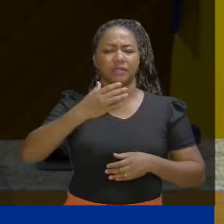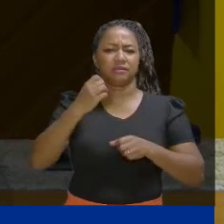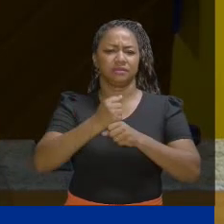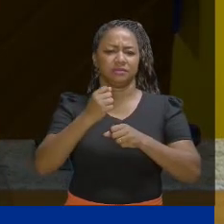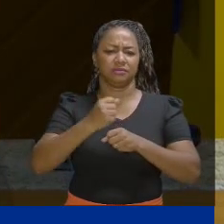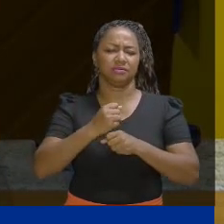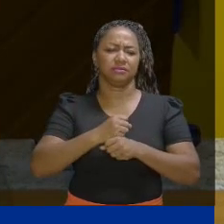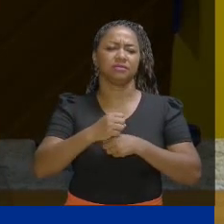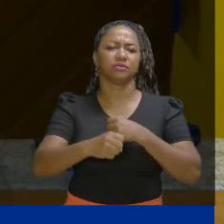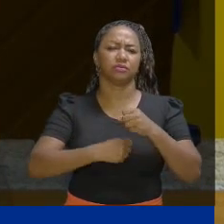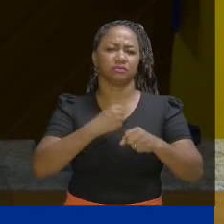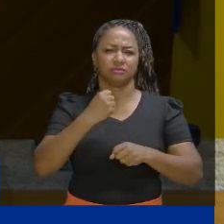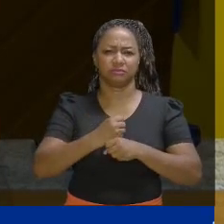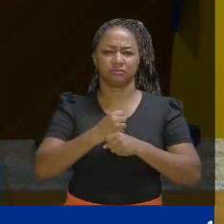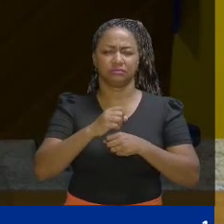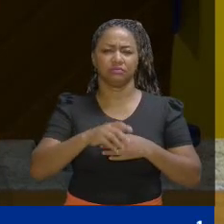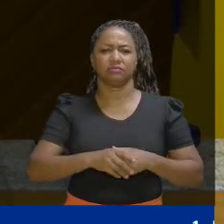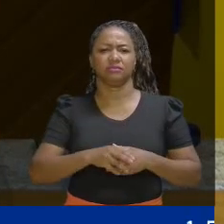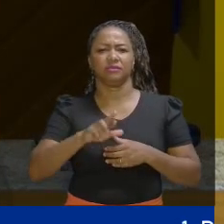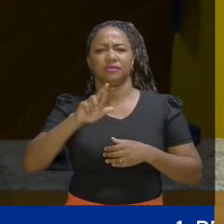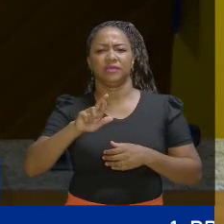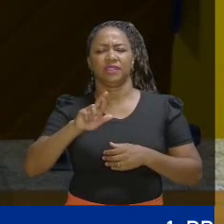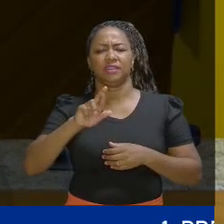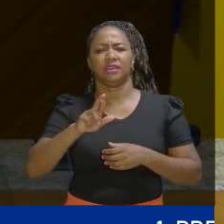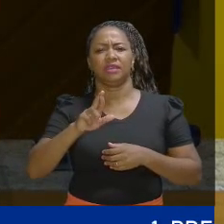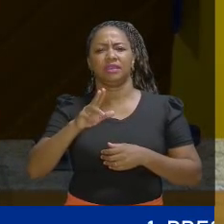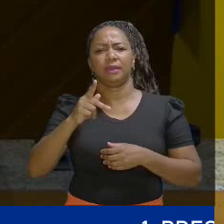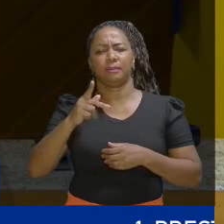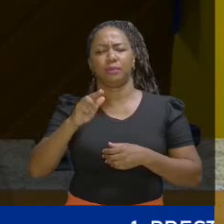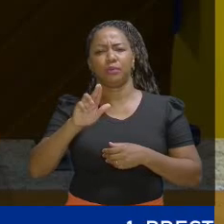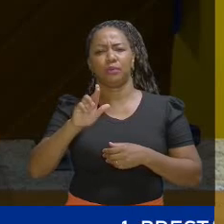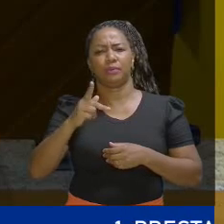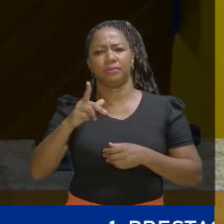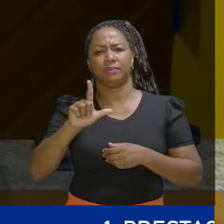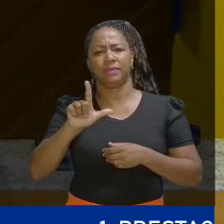contas anual do Republicanos.